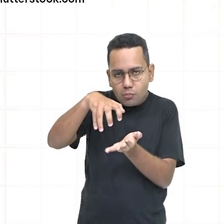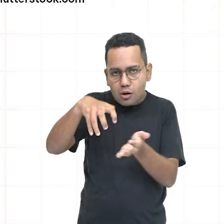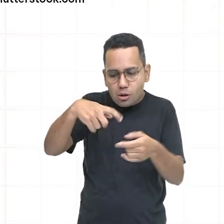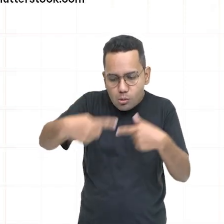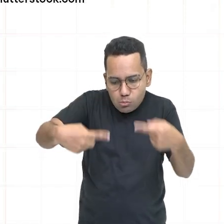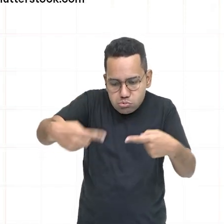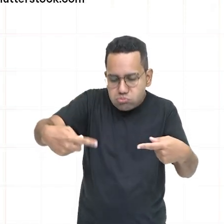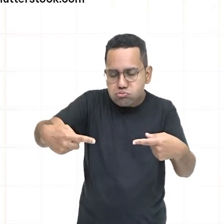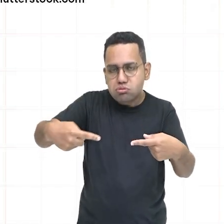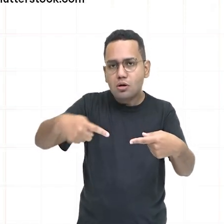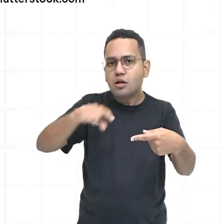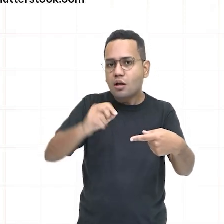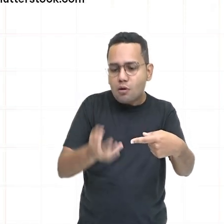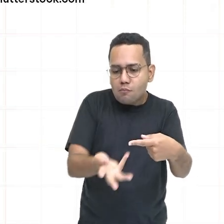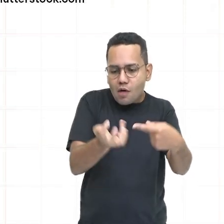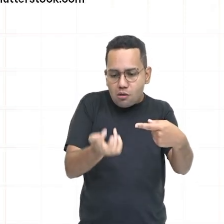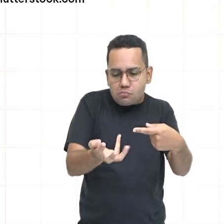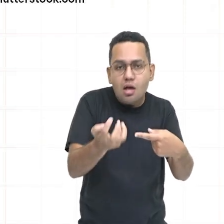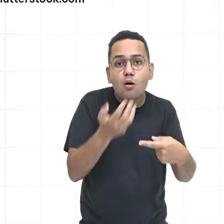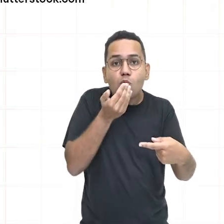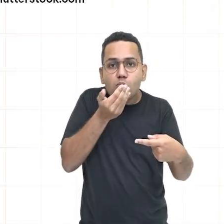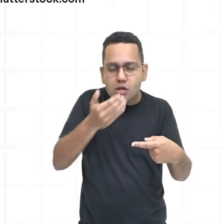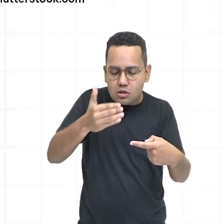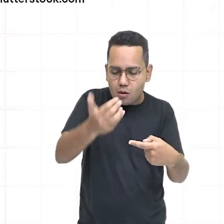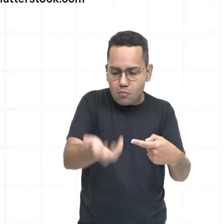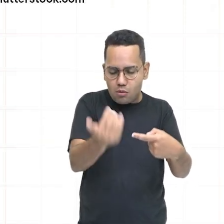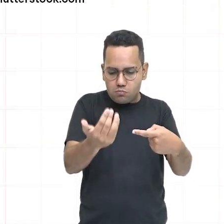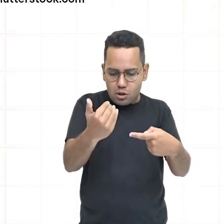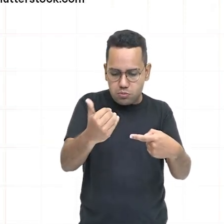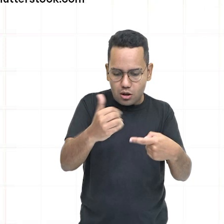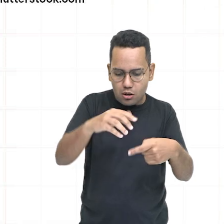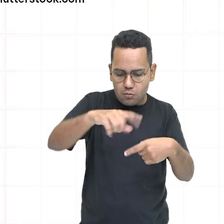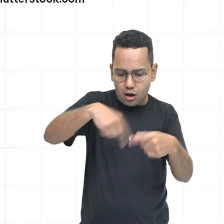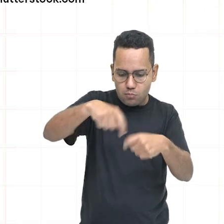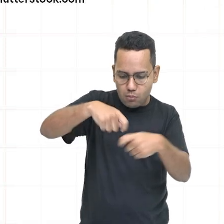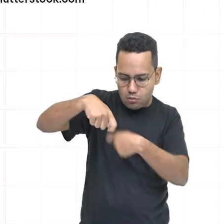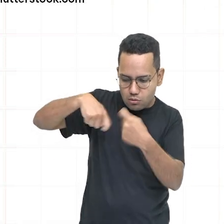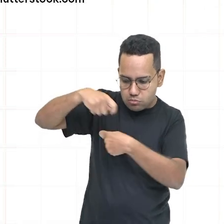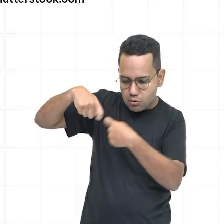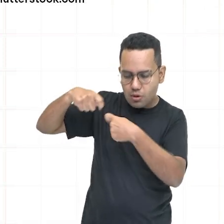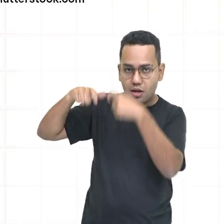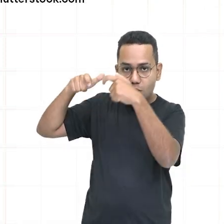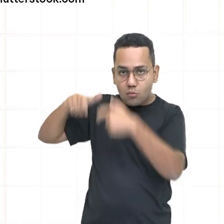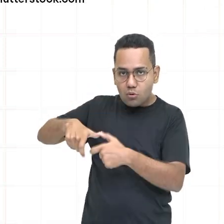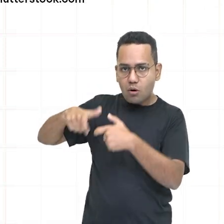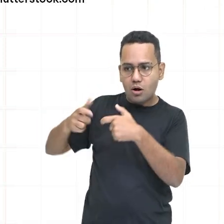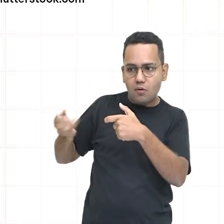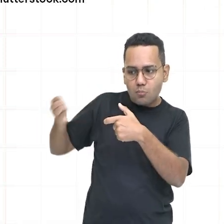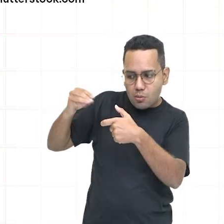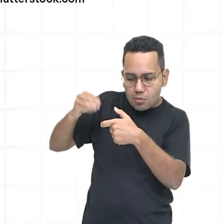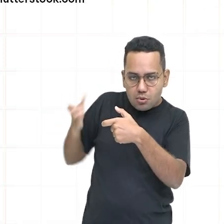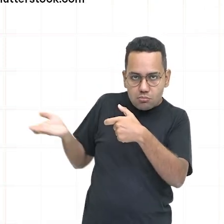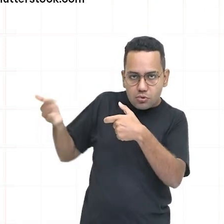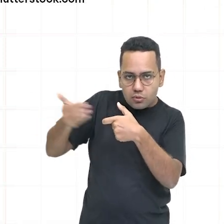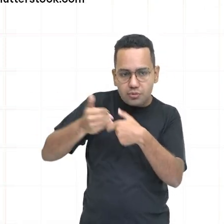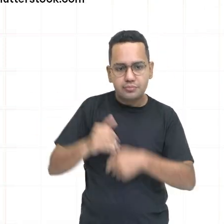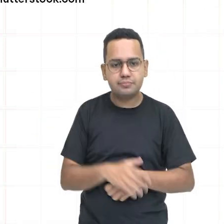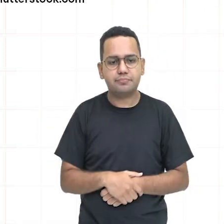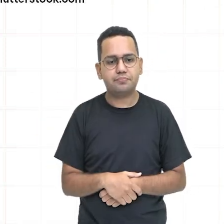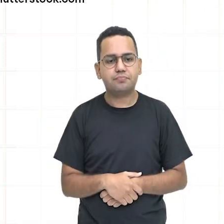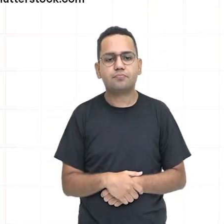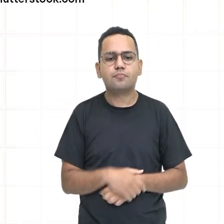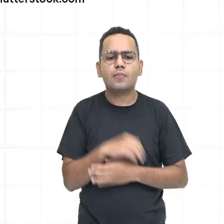cartelas. Esta agricultura muito mecanizada emprega cerca de